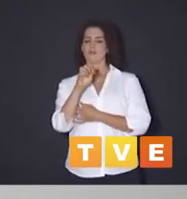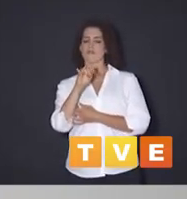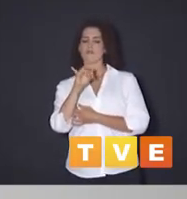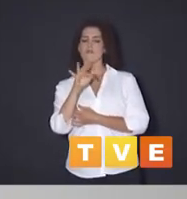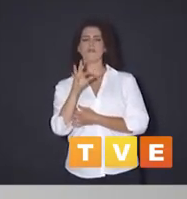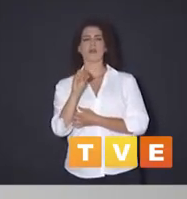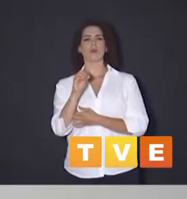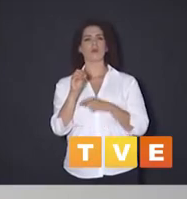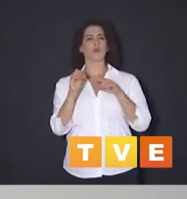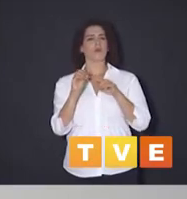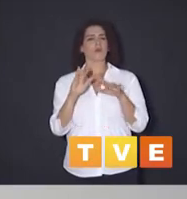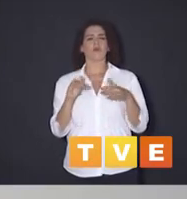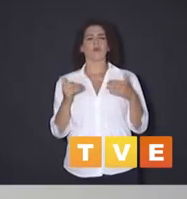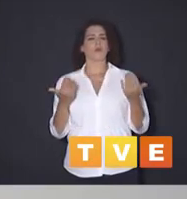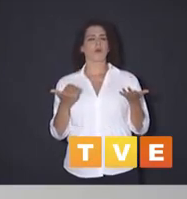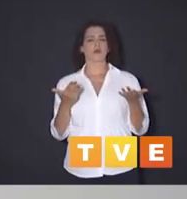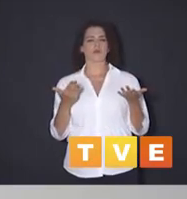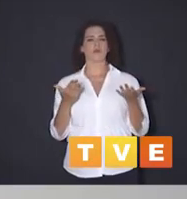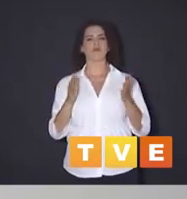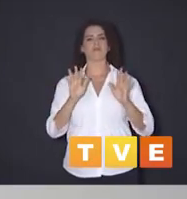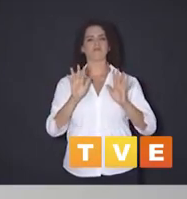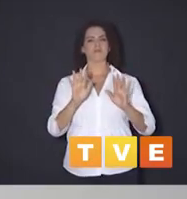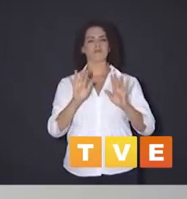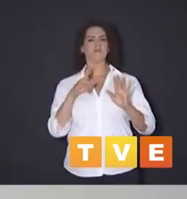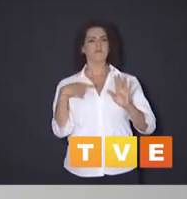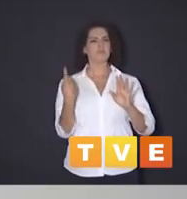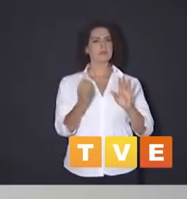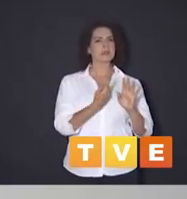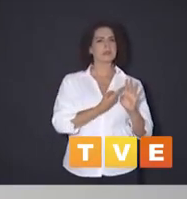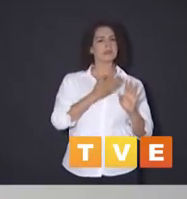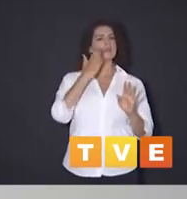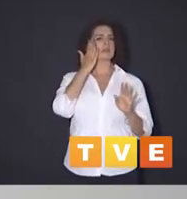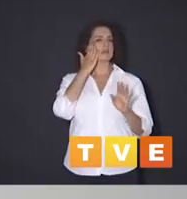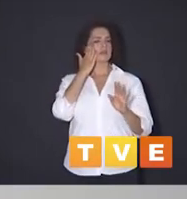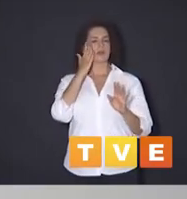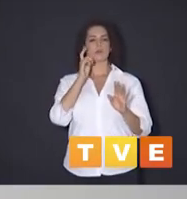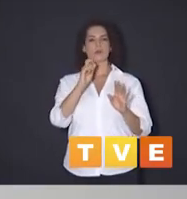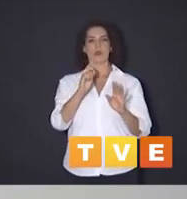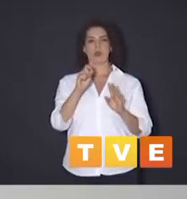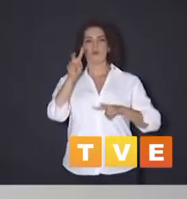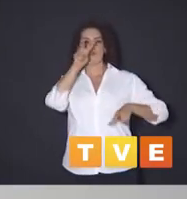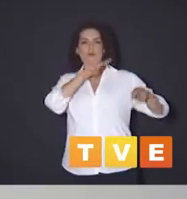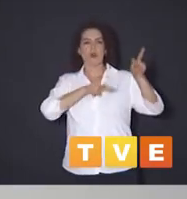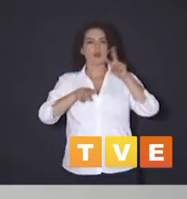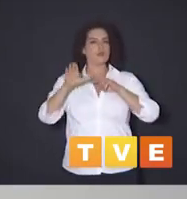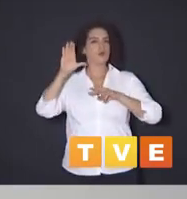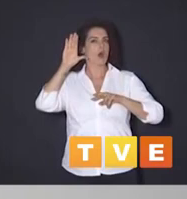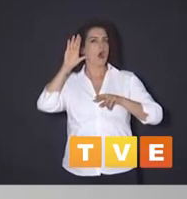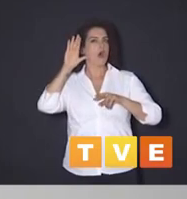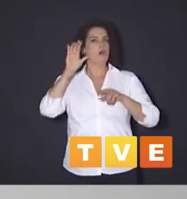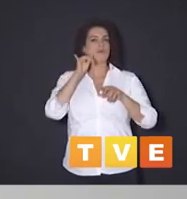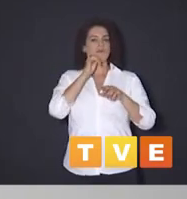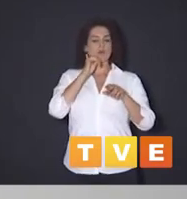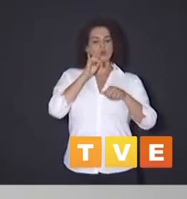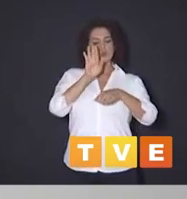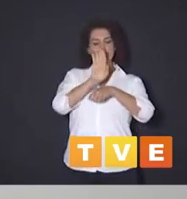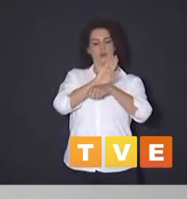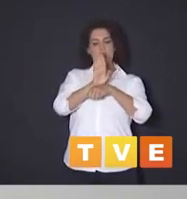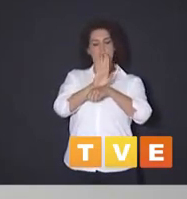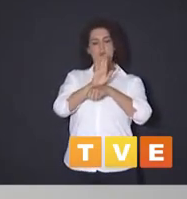é consenso entre nós que o audiovisual e mais especificamente o cinema é uma linguagem